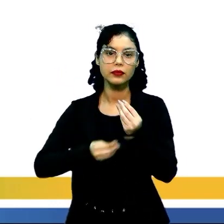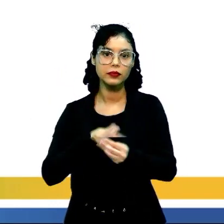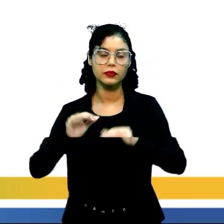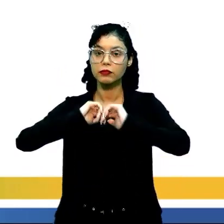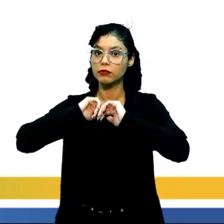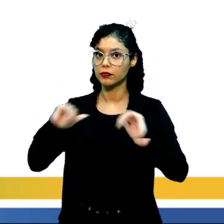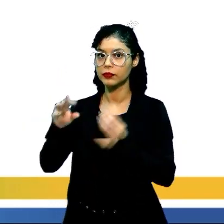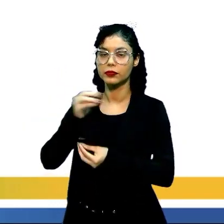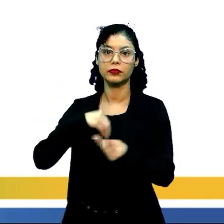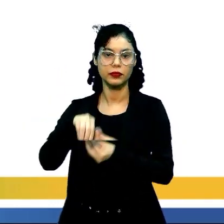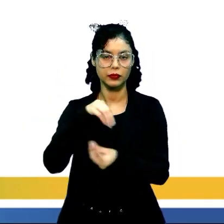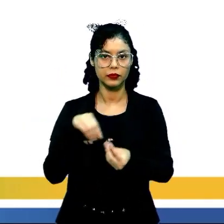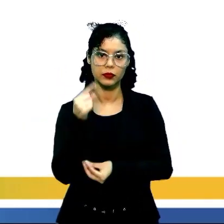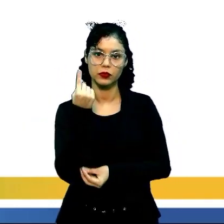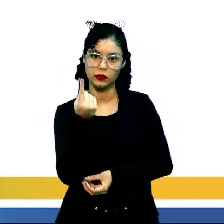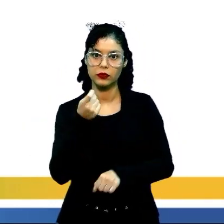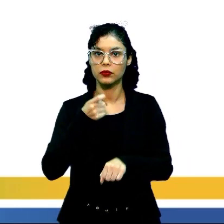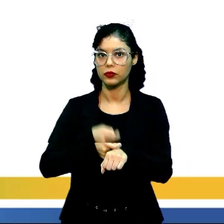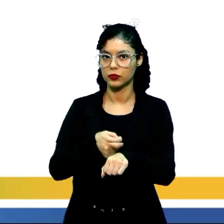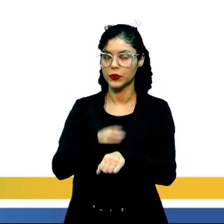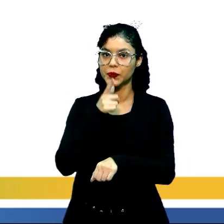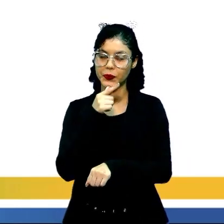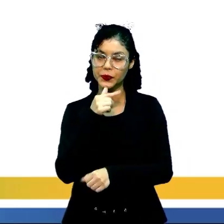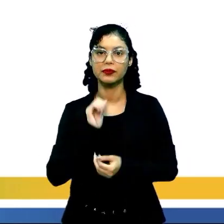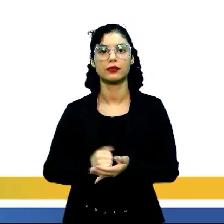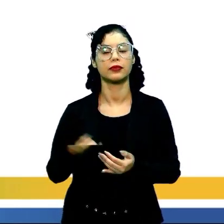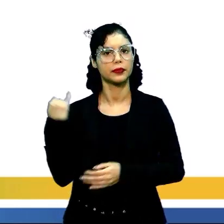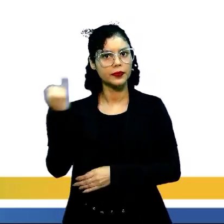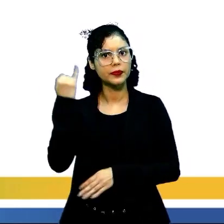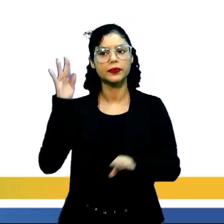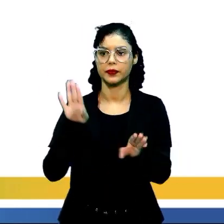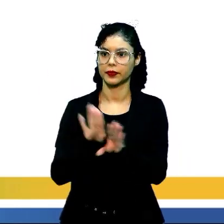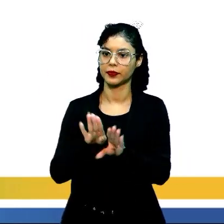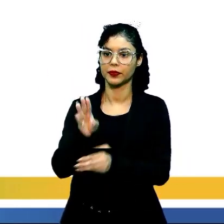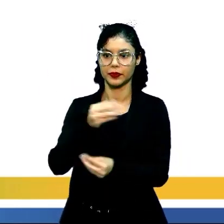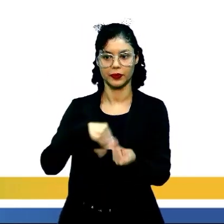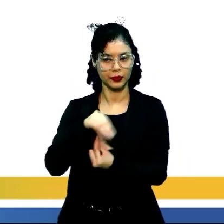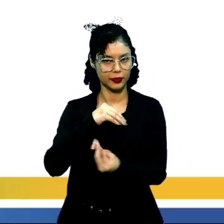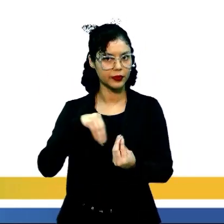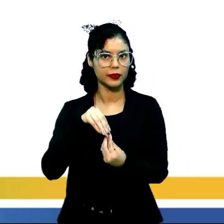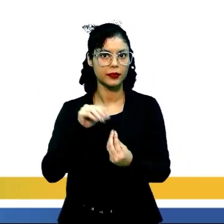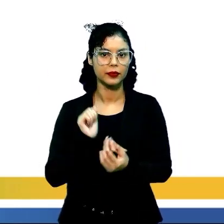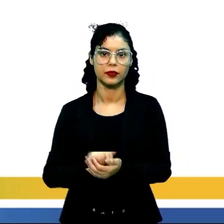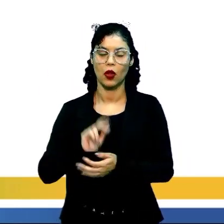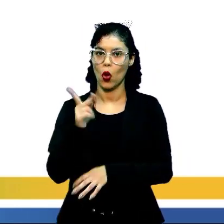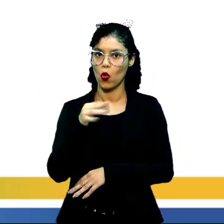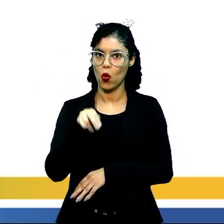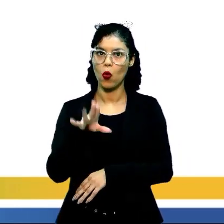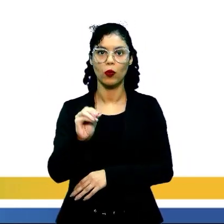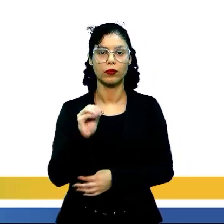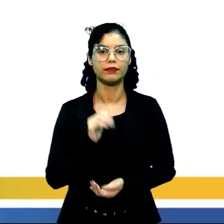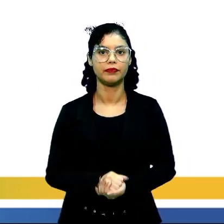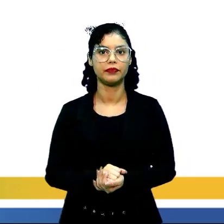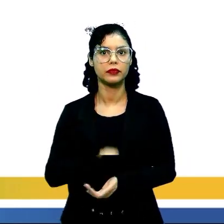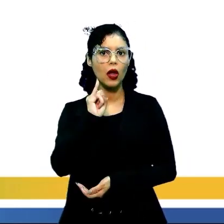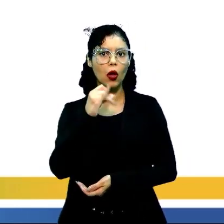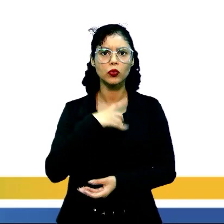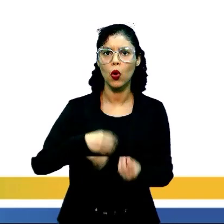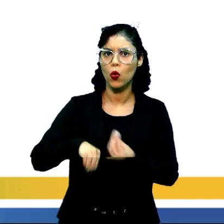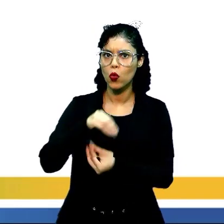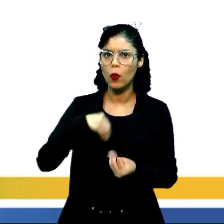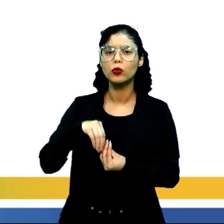separar misturas de um sólido e um líquido, e é muito importante que essa mistura ela seja uma mistura homogênea, tá? Então, se eu tenho uma